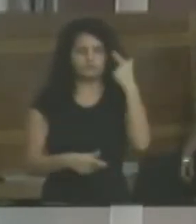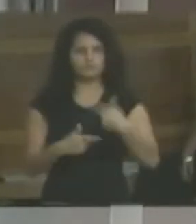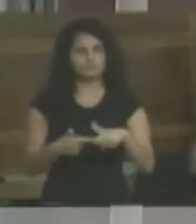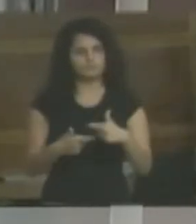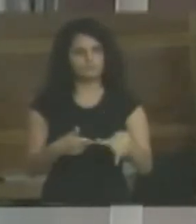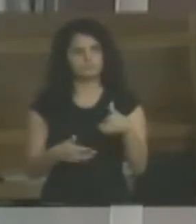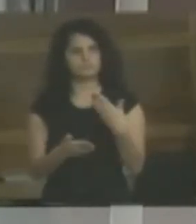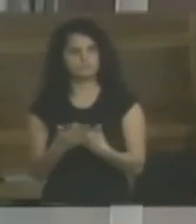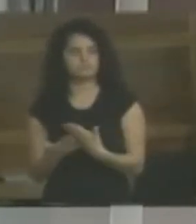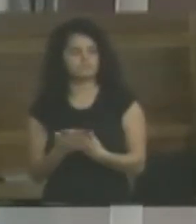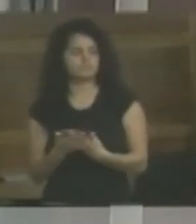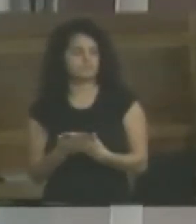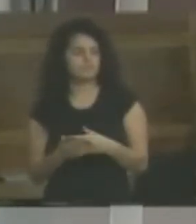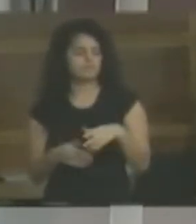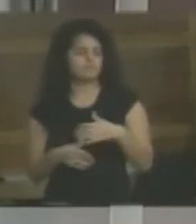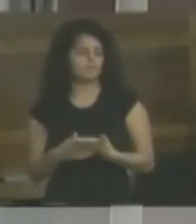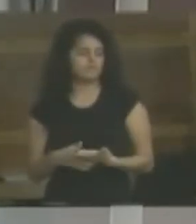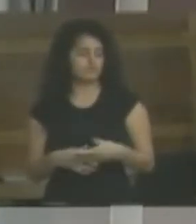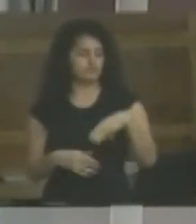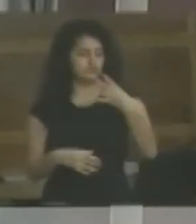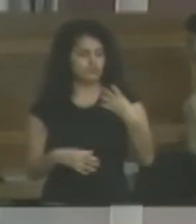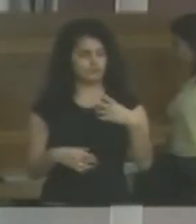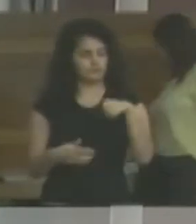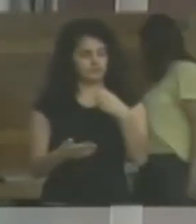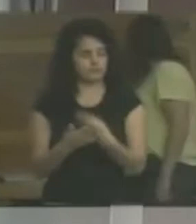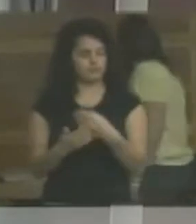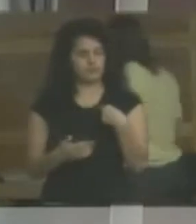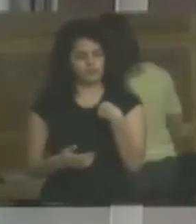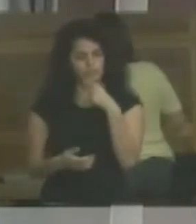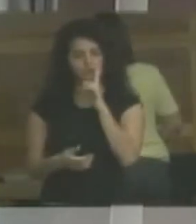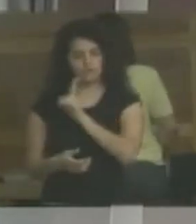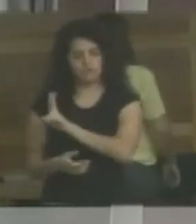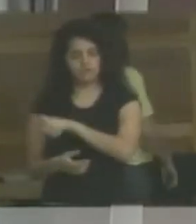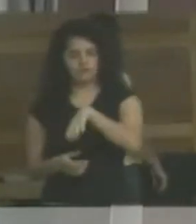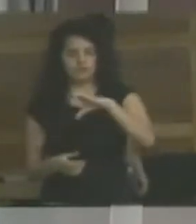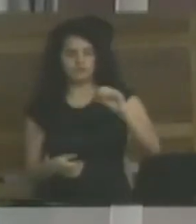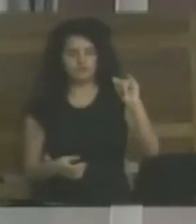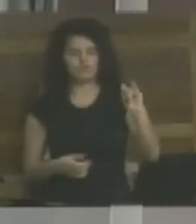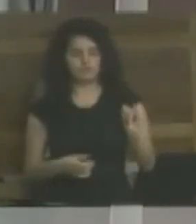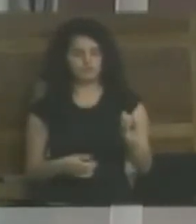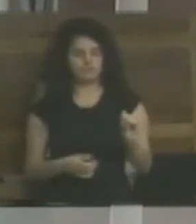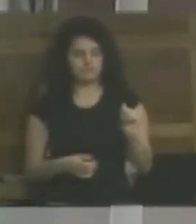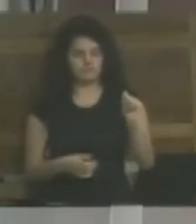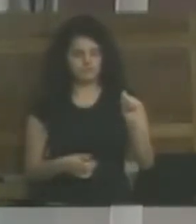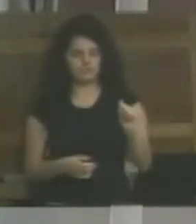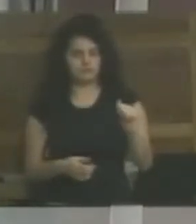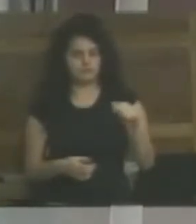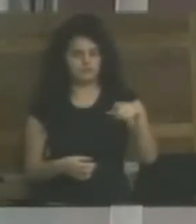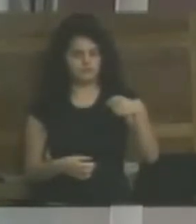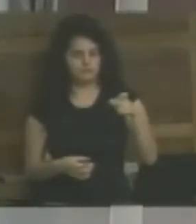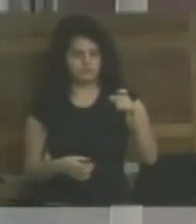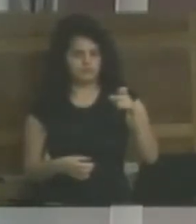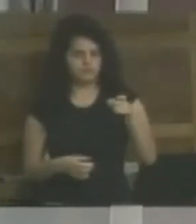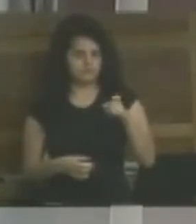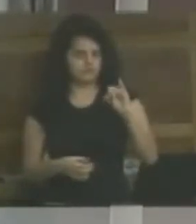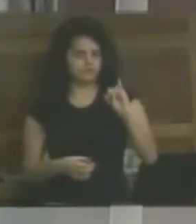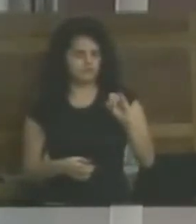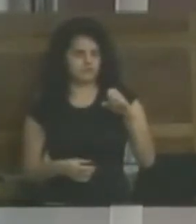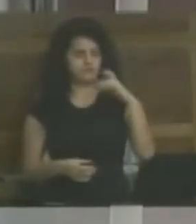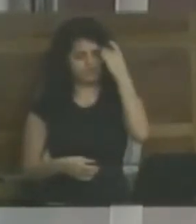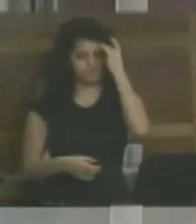escola. Pelo menos as 4 escolas ao meu redor, eu visitei. A Cacique, vocês não têm noção de como está a Cacique com a